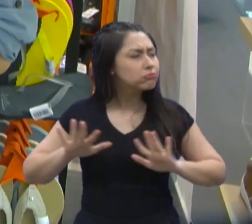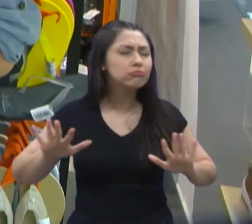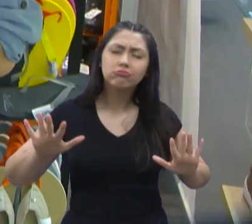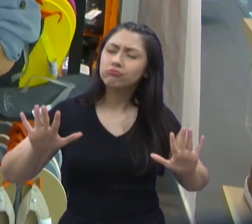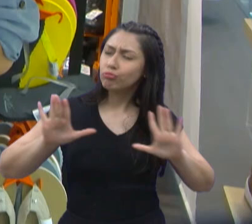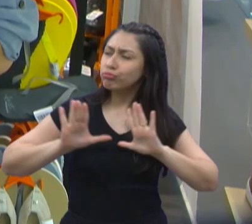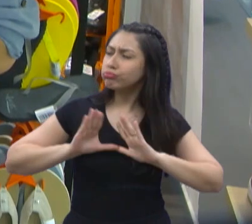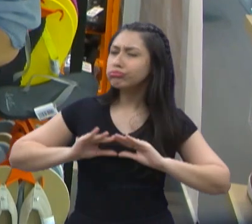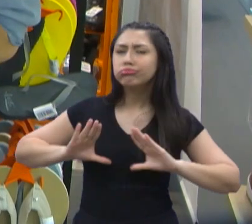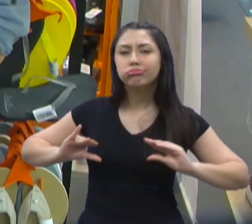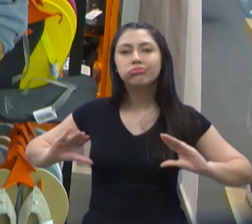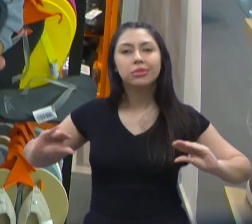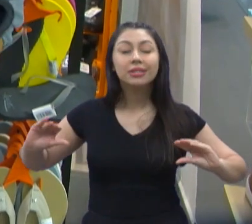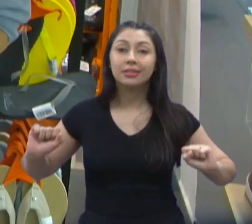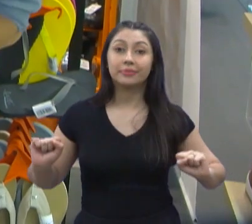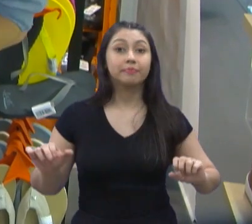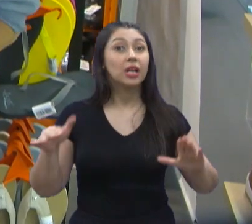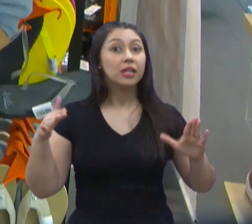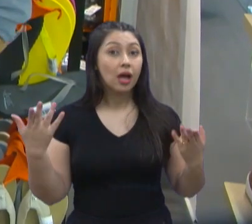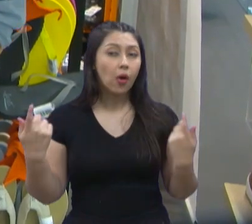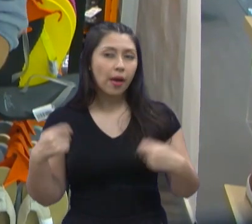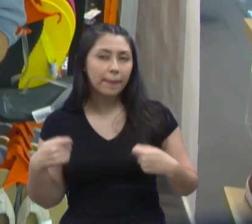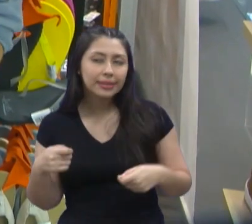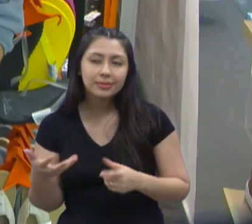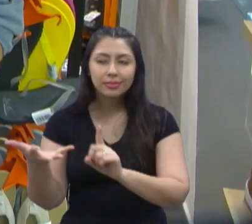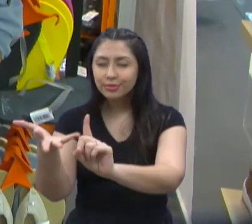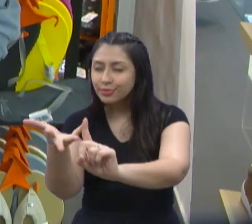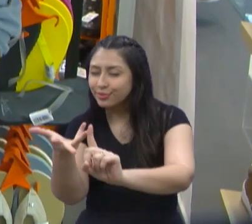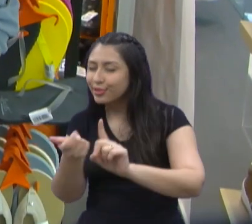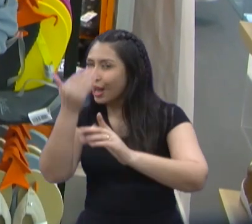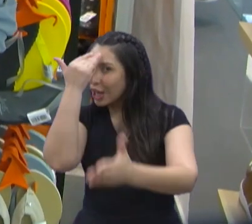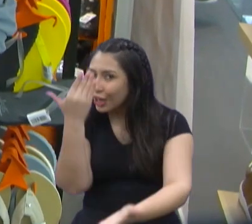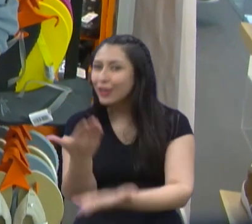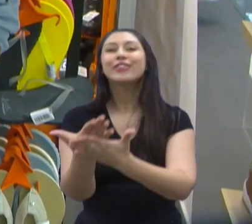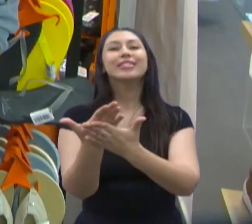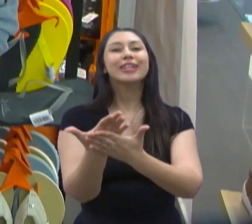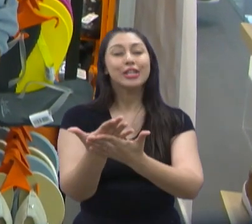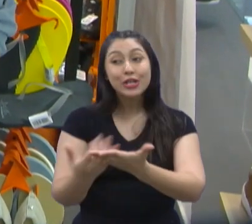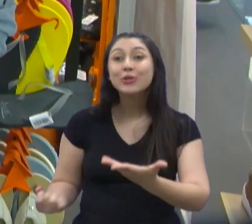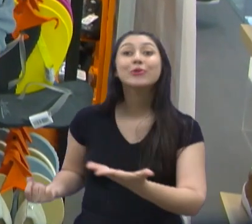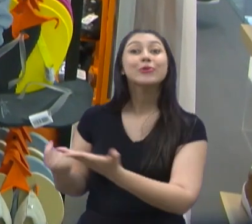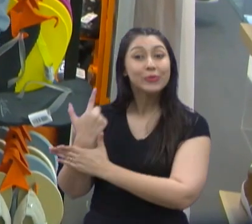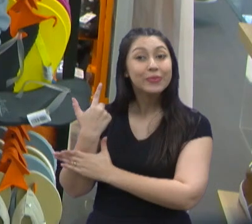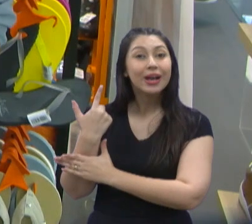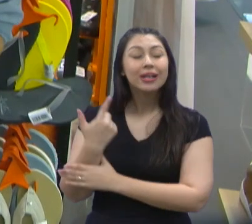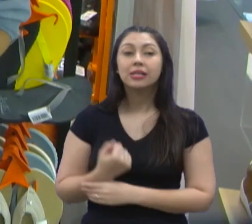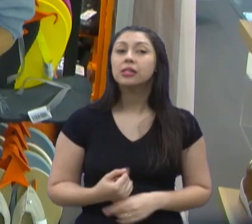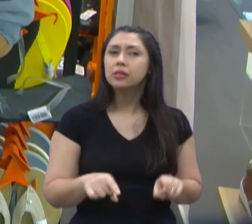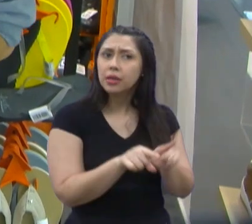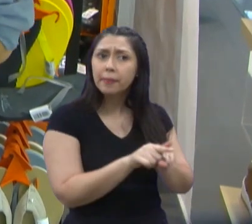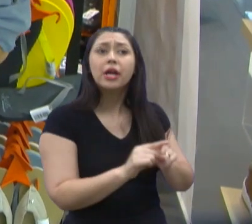nossa prioridade aqui hoje. Então assim, eu preciso ganhar a sua confiança e fazendo com que você leve o nosso produto, entendeu? Perguntando sobre as cores